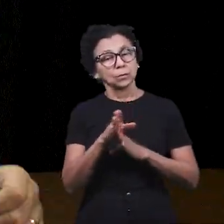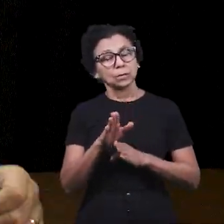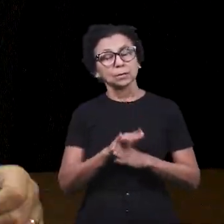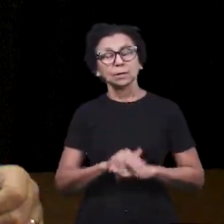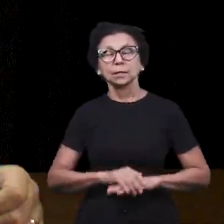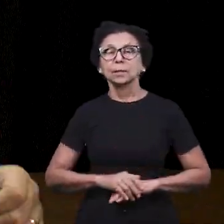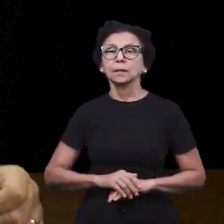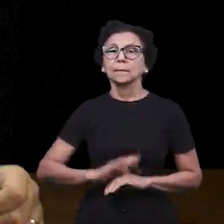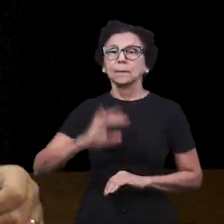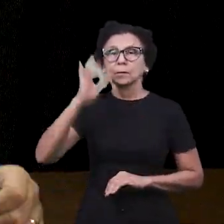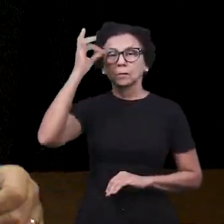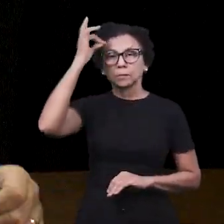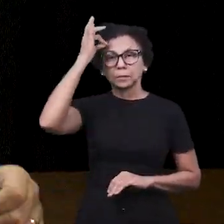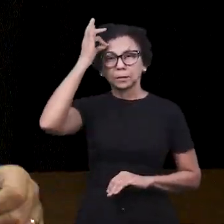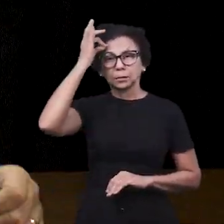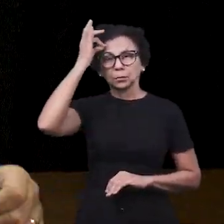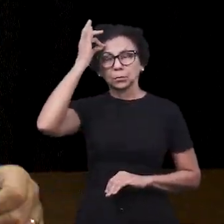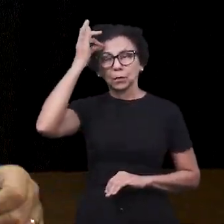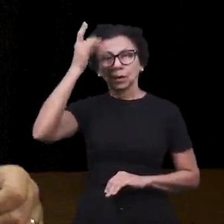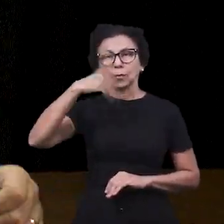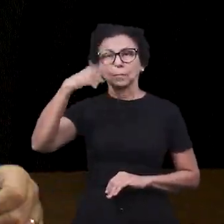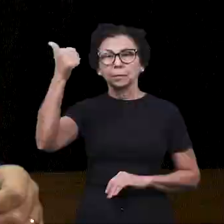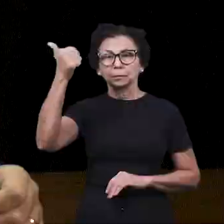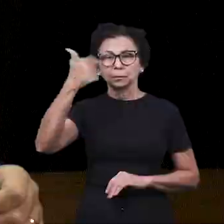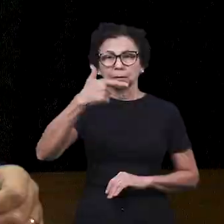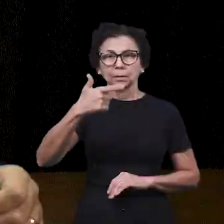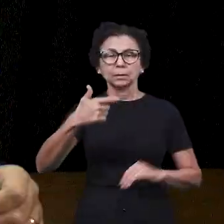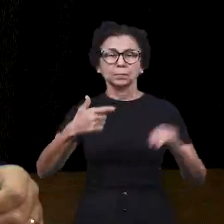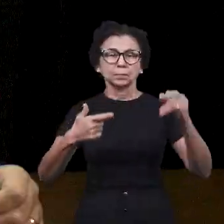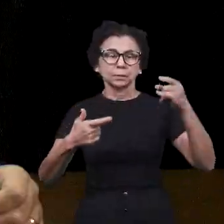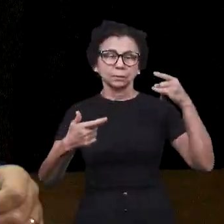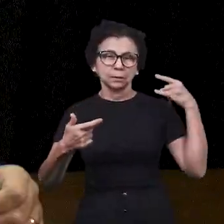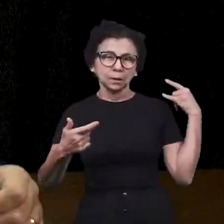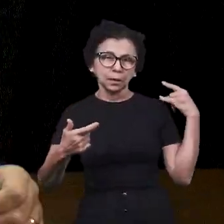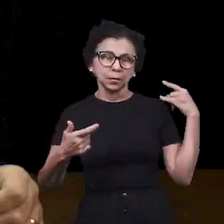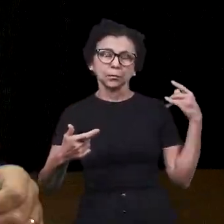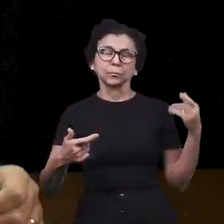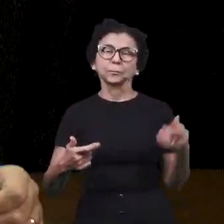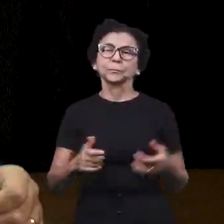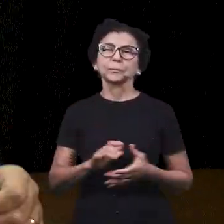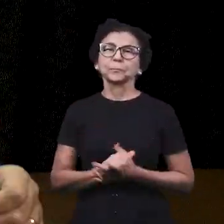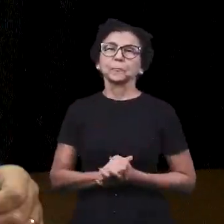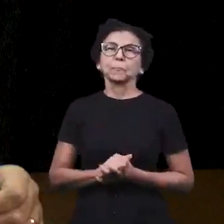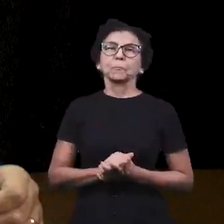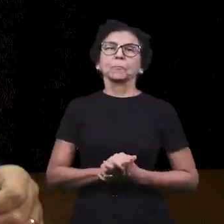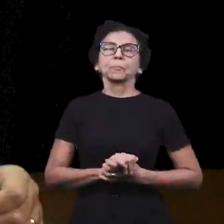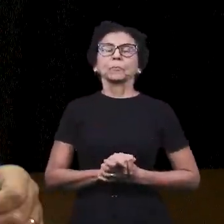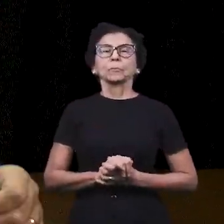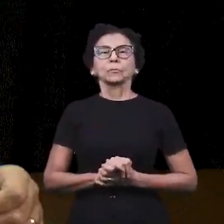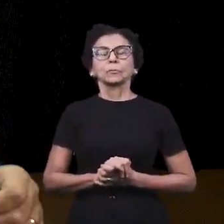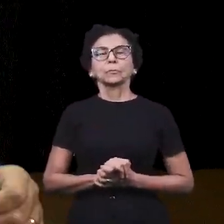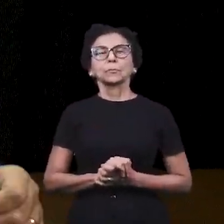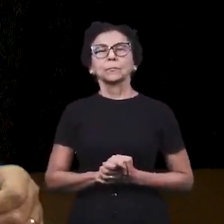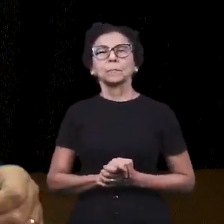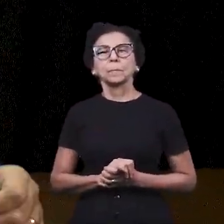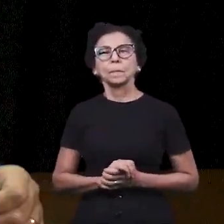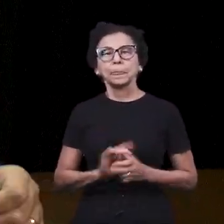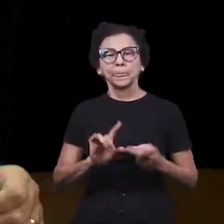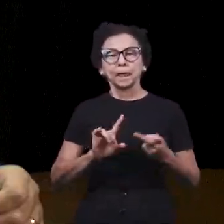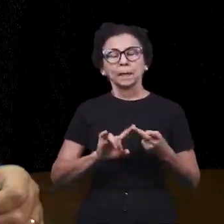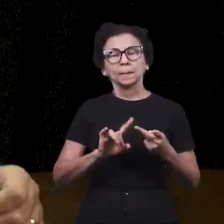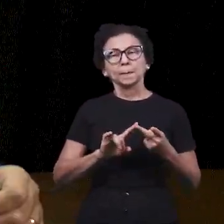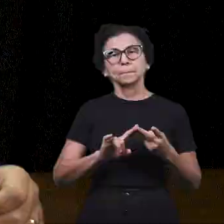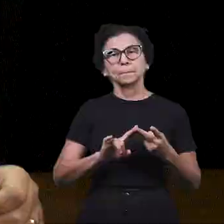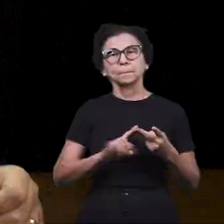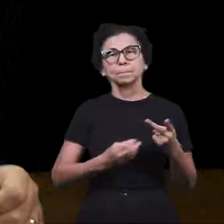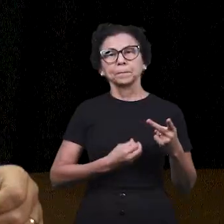o espiritual, ele governa todas as coisas. Por isso Isso, que nesse dom, o principal era a vida espiritual. Após